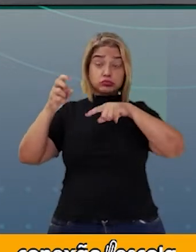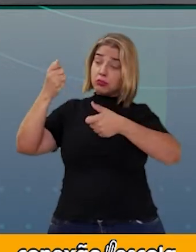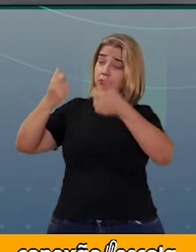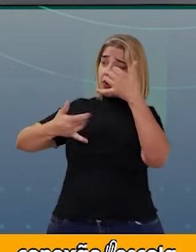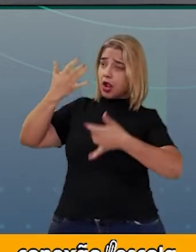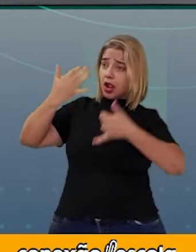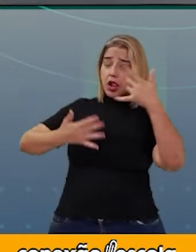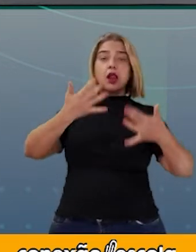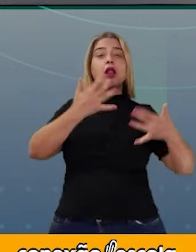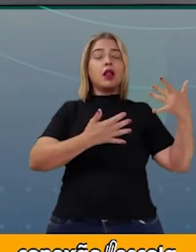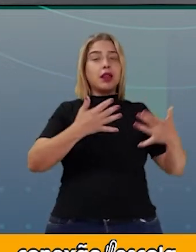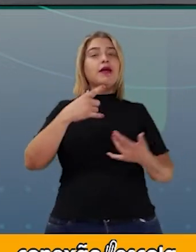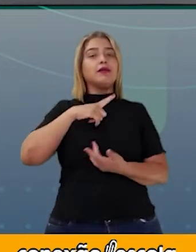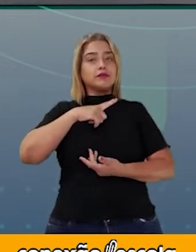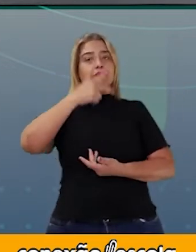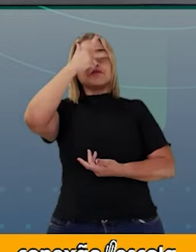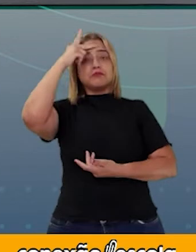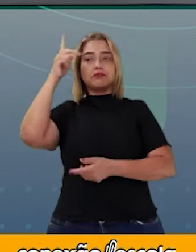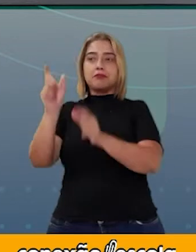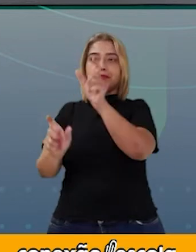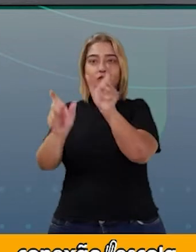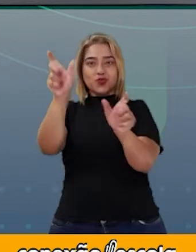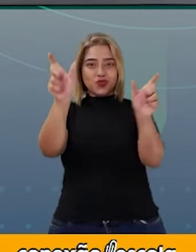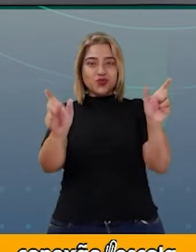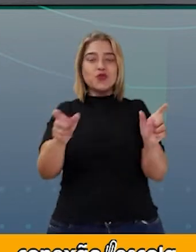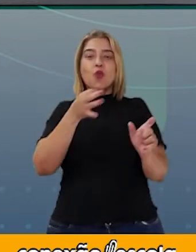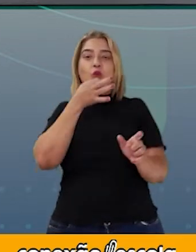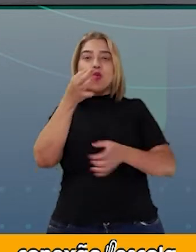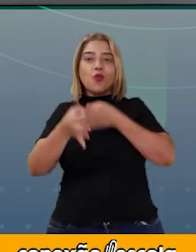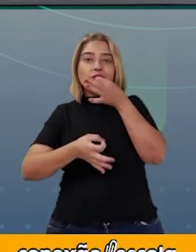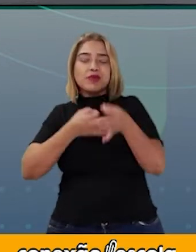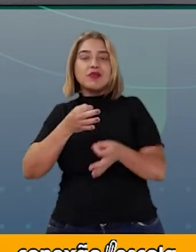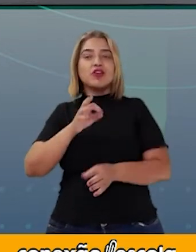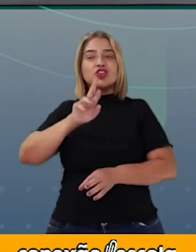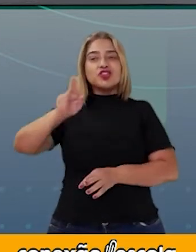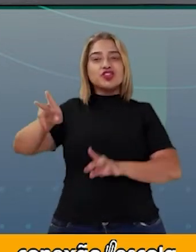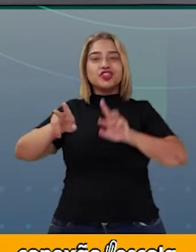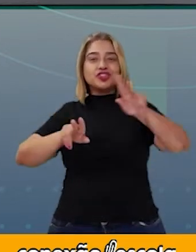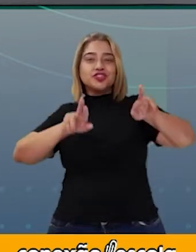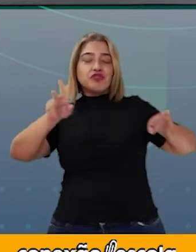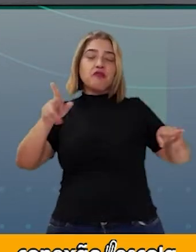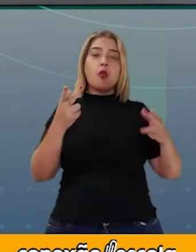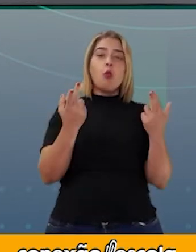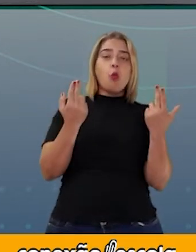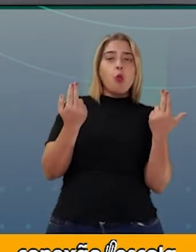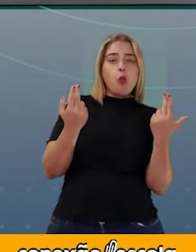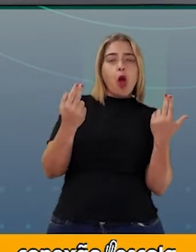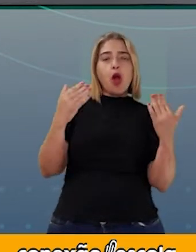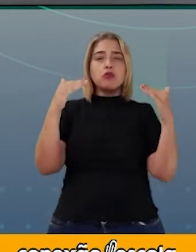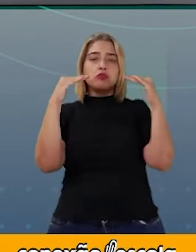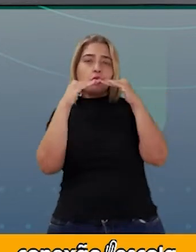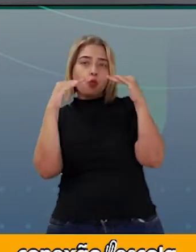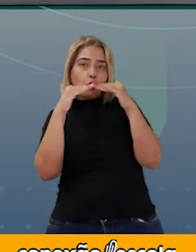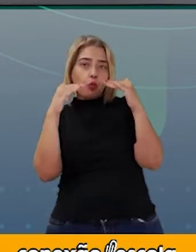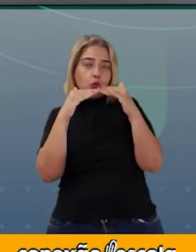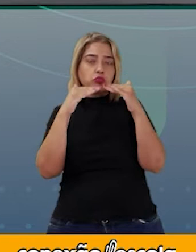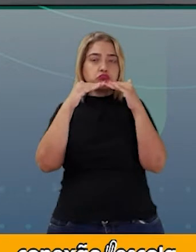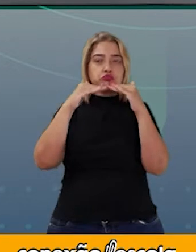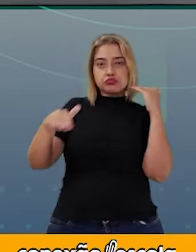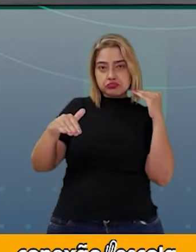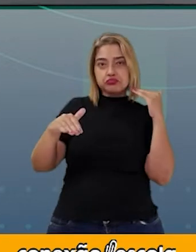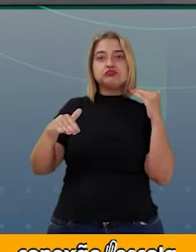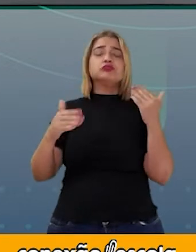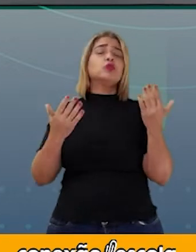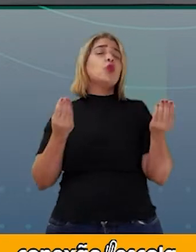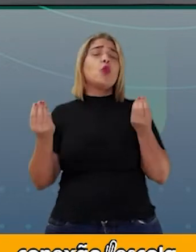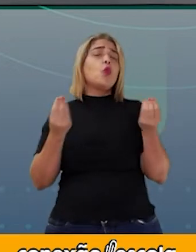certeza temos várias pessoas com opiniões parecidas ou diferentes. E aí, como sustentar uma opinião? Como